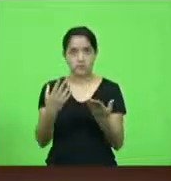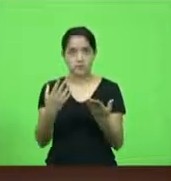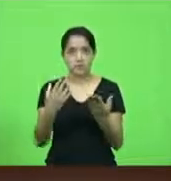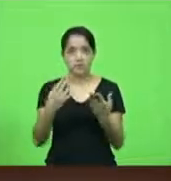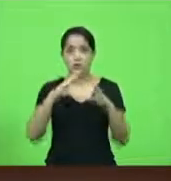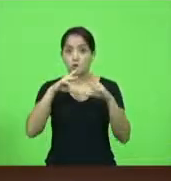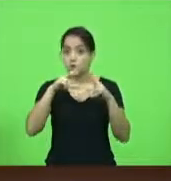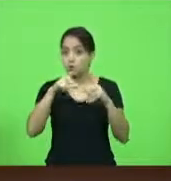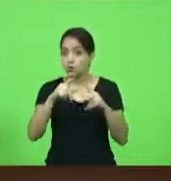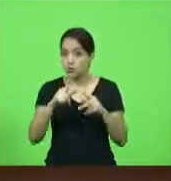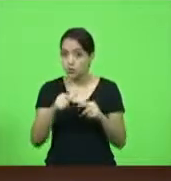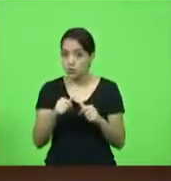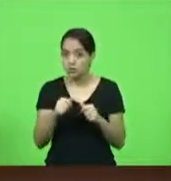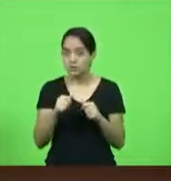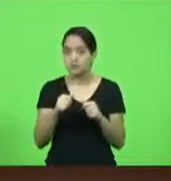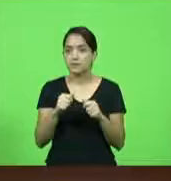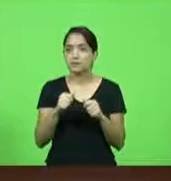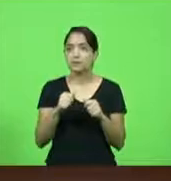todas